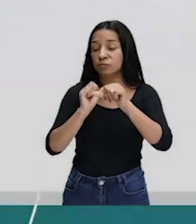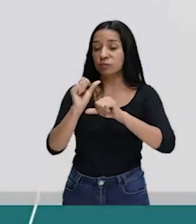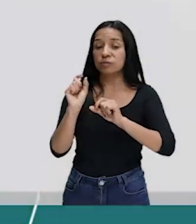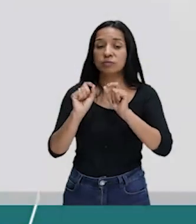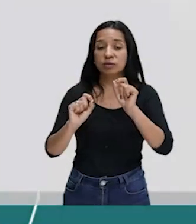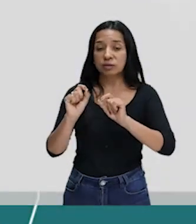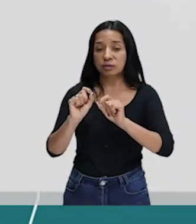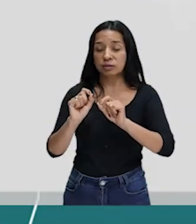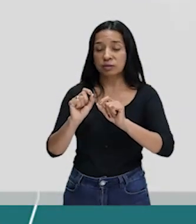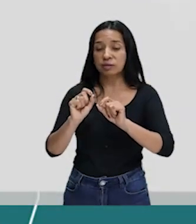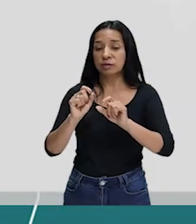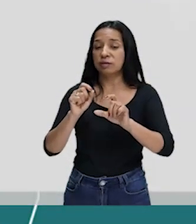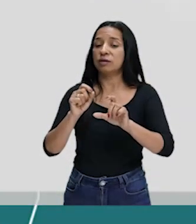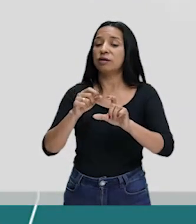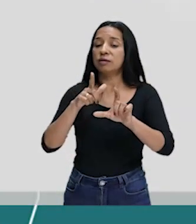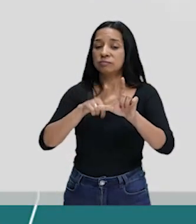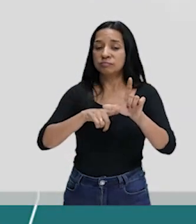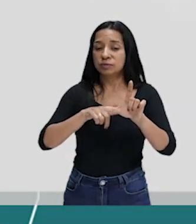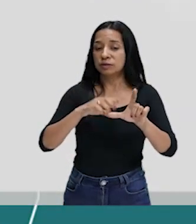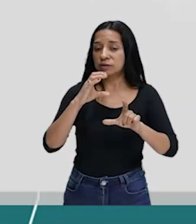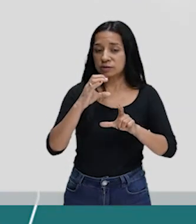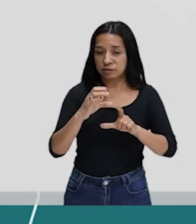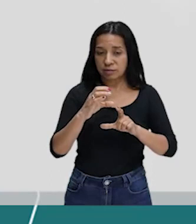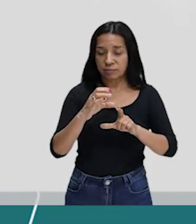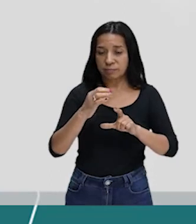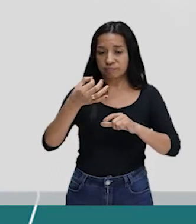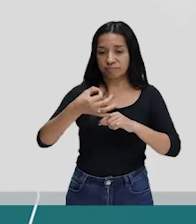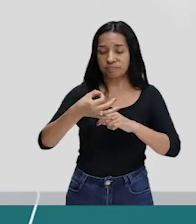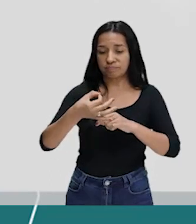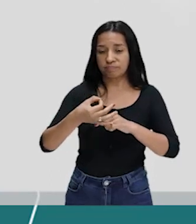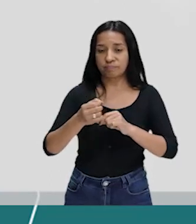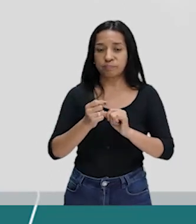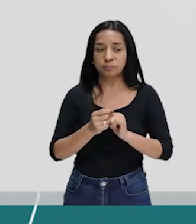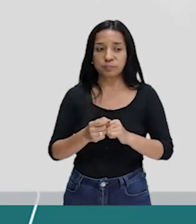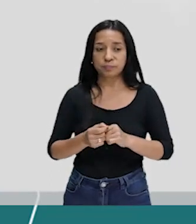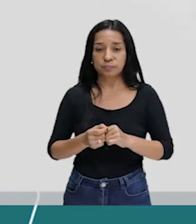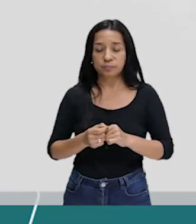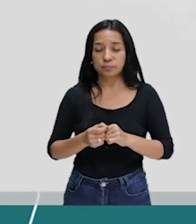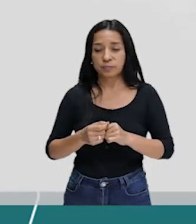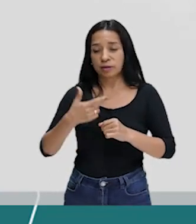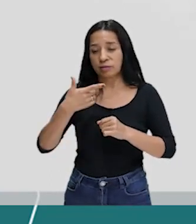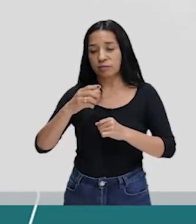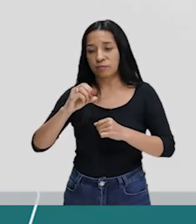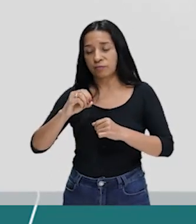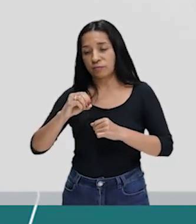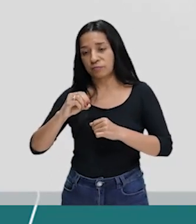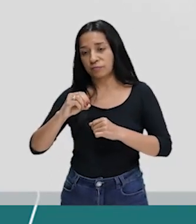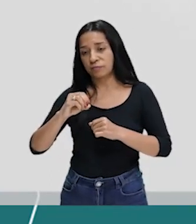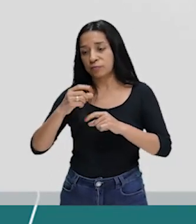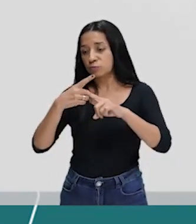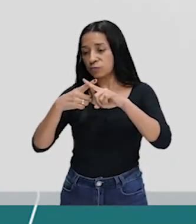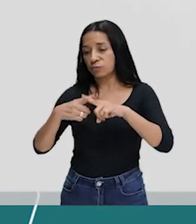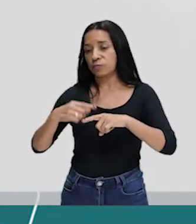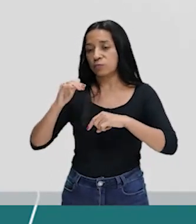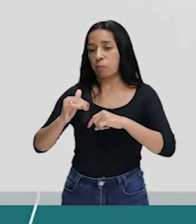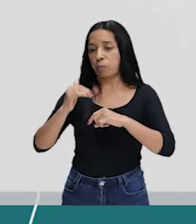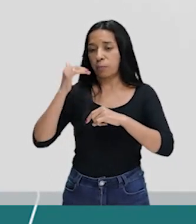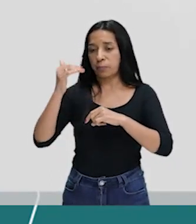aí uma estrela de nêutrons, certo? Então, quando é 20 vezes maior, se torna